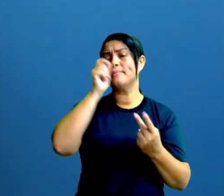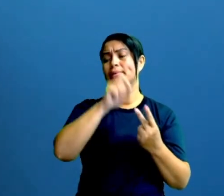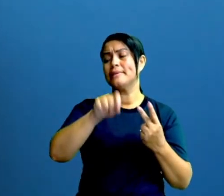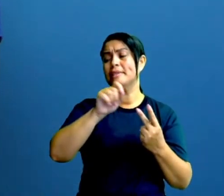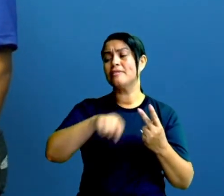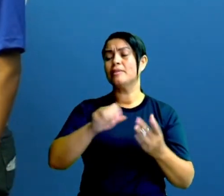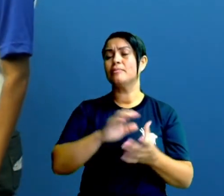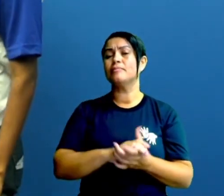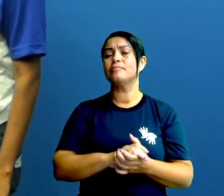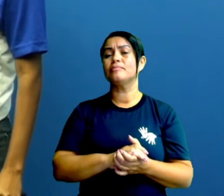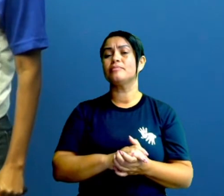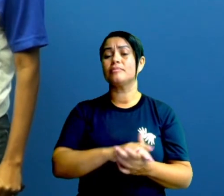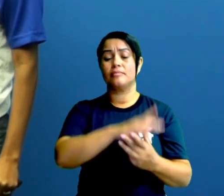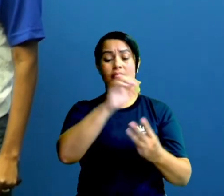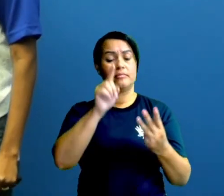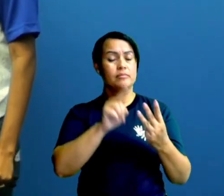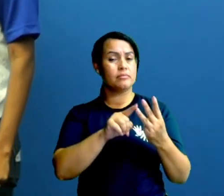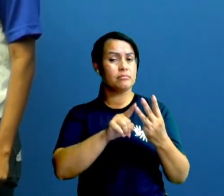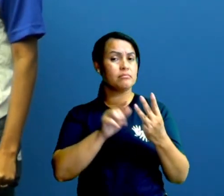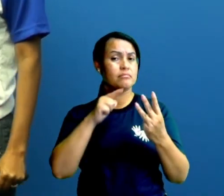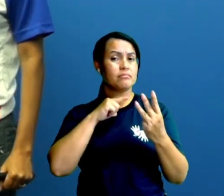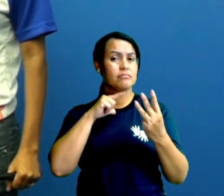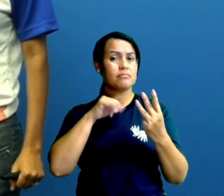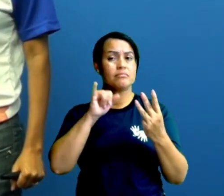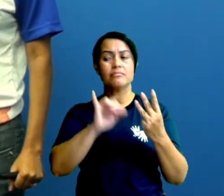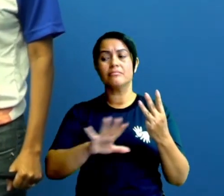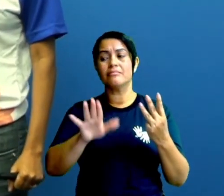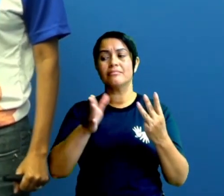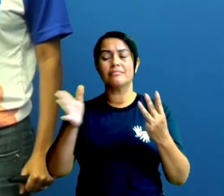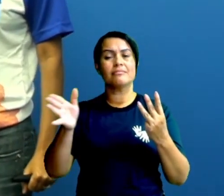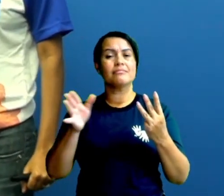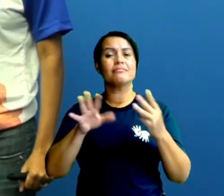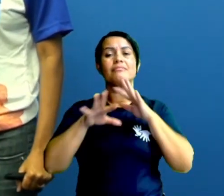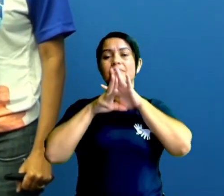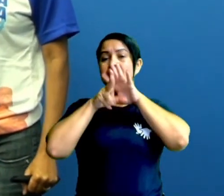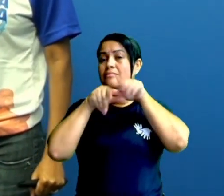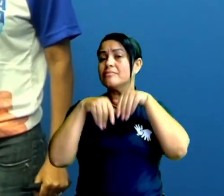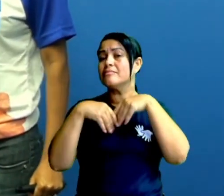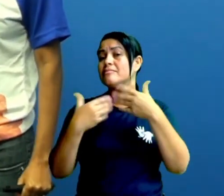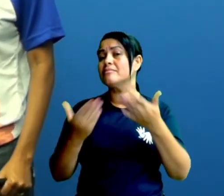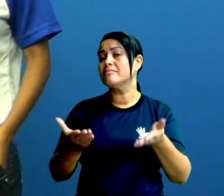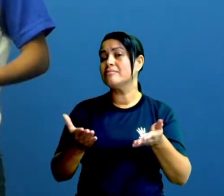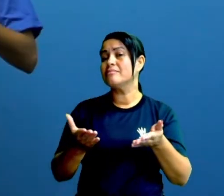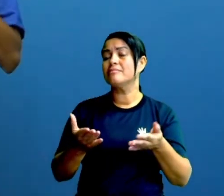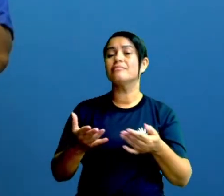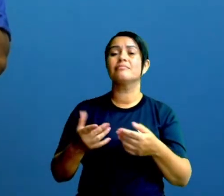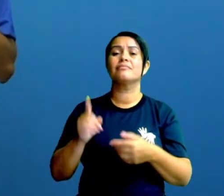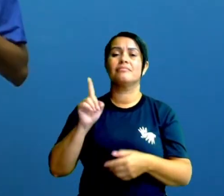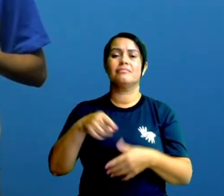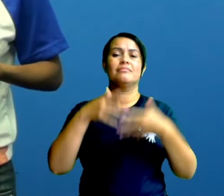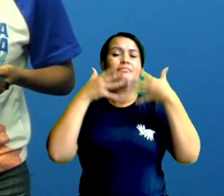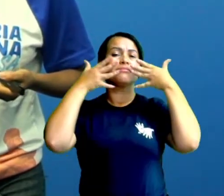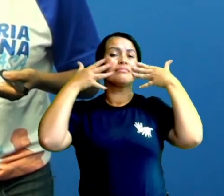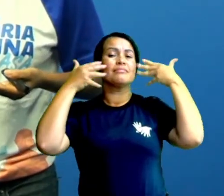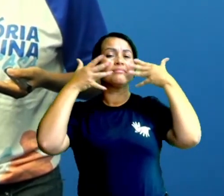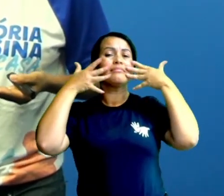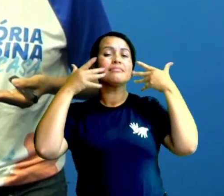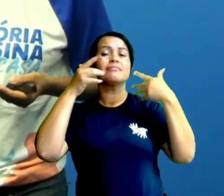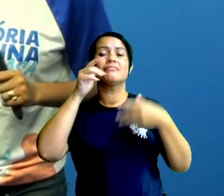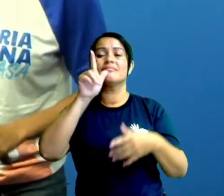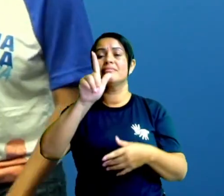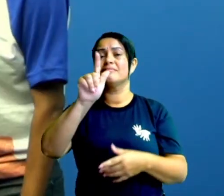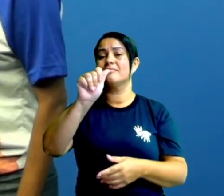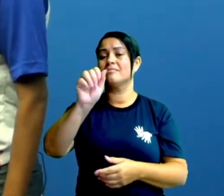para escrever tá certo e por último nós temos esse último animalzinho aqui como é o nome dele é o